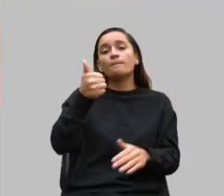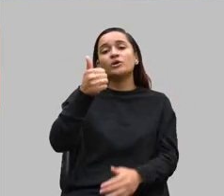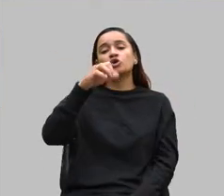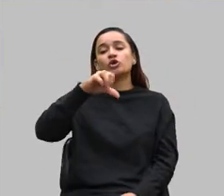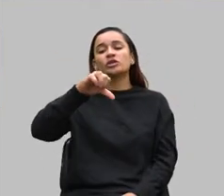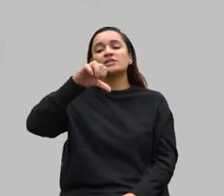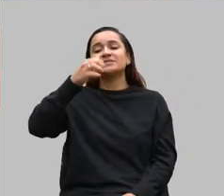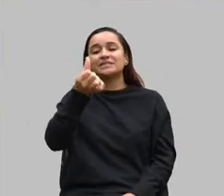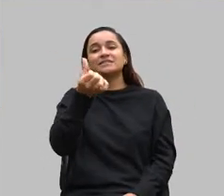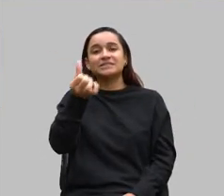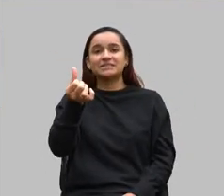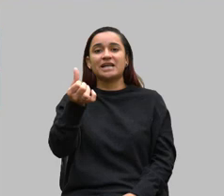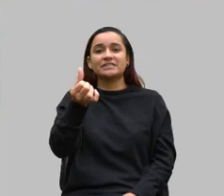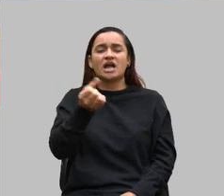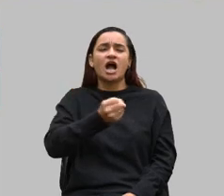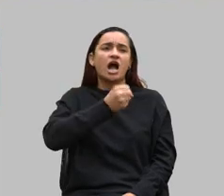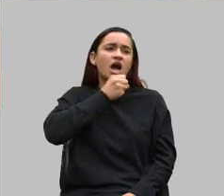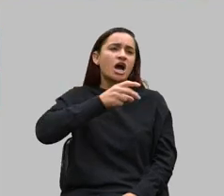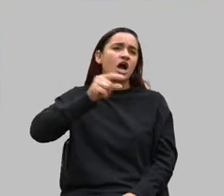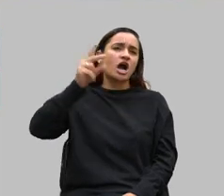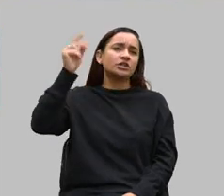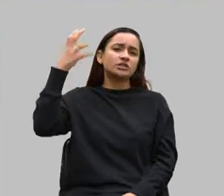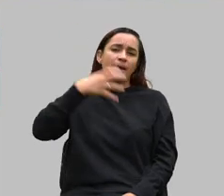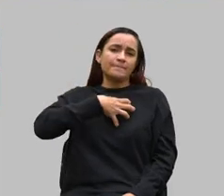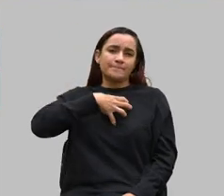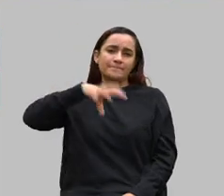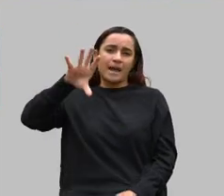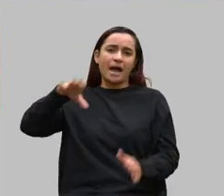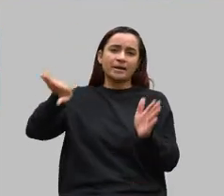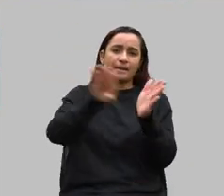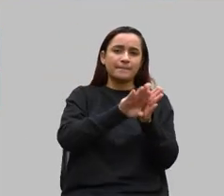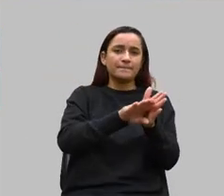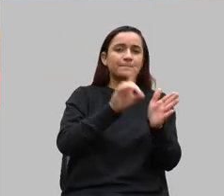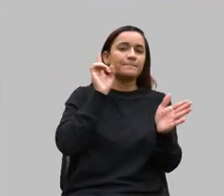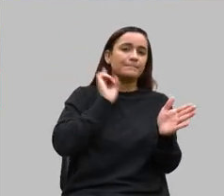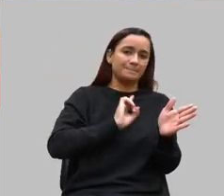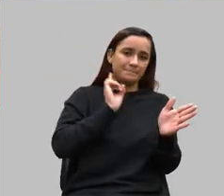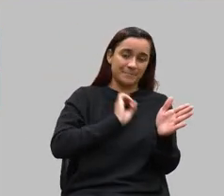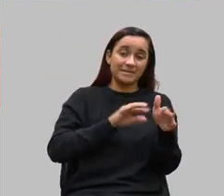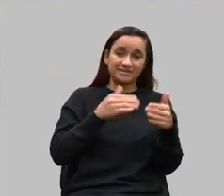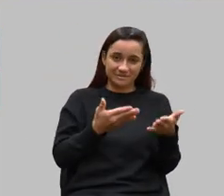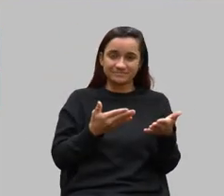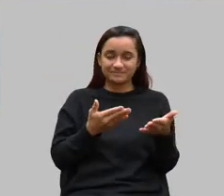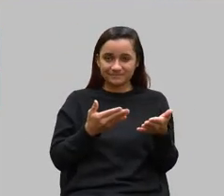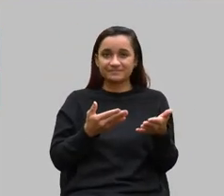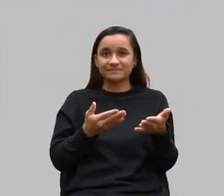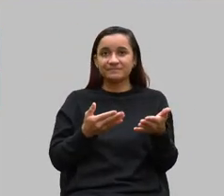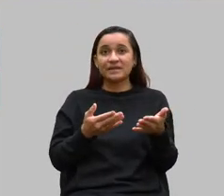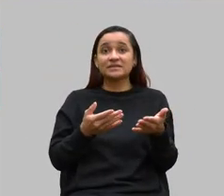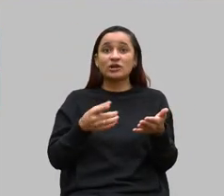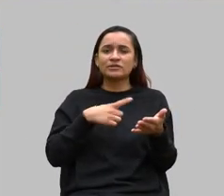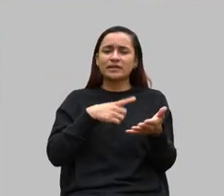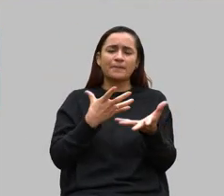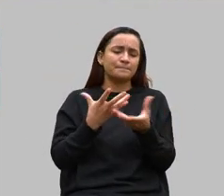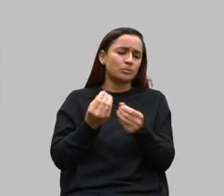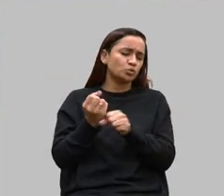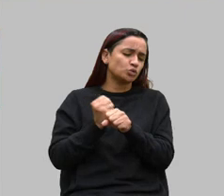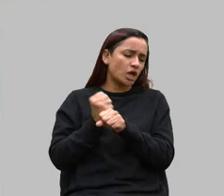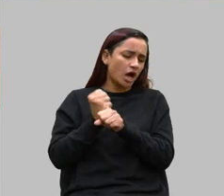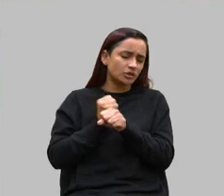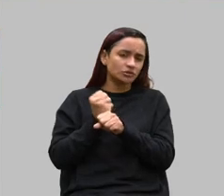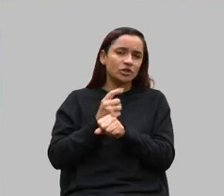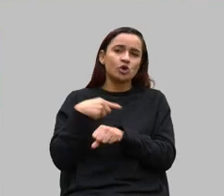a antiga Bahia Minas pelo tempo poucos aqui lemra né então tem bastante tempo que nós estamos